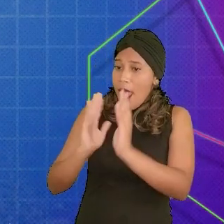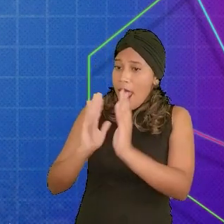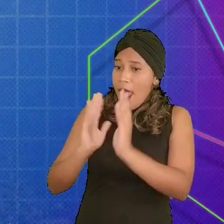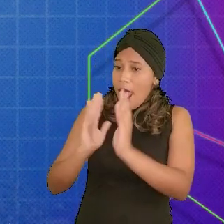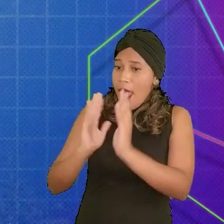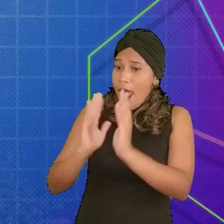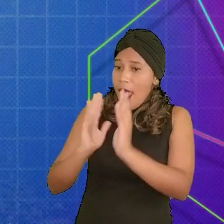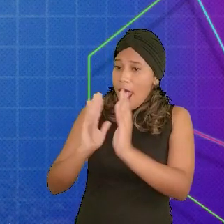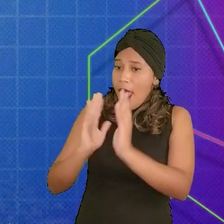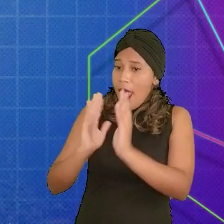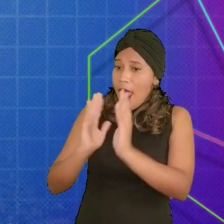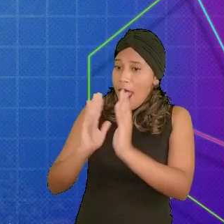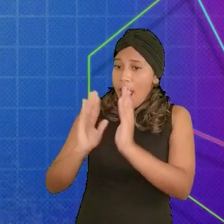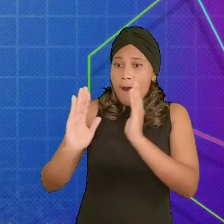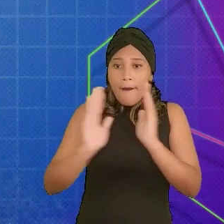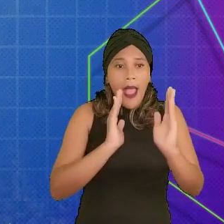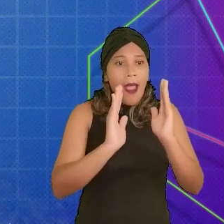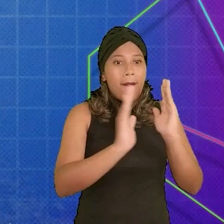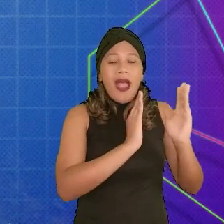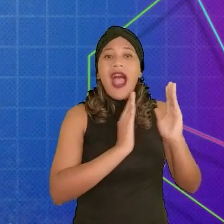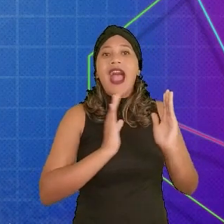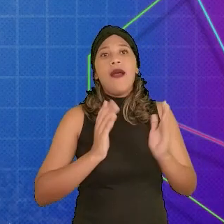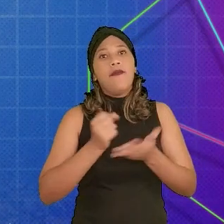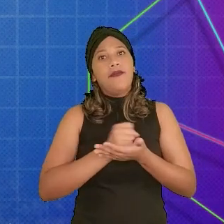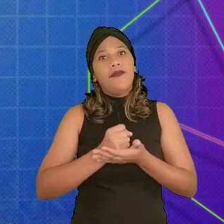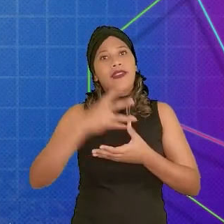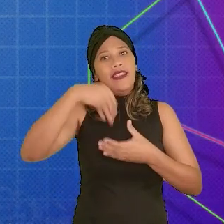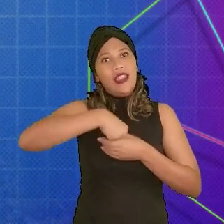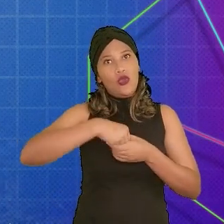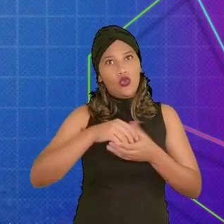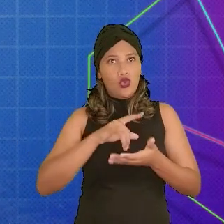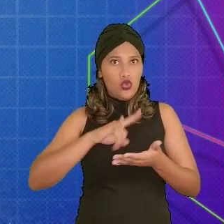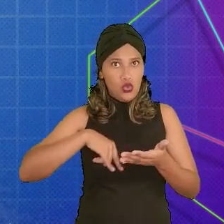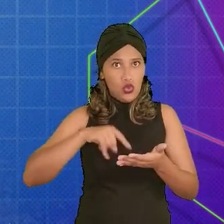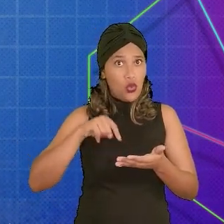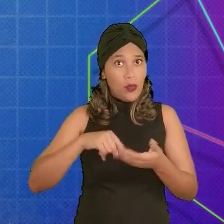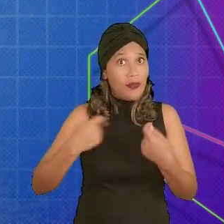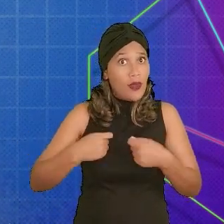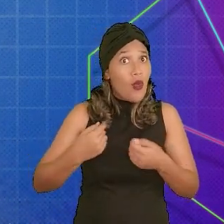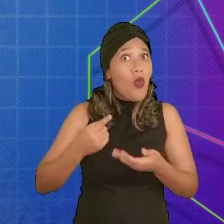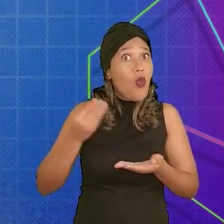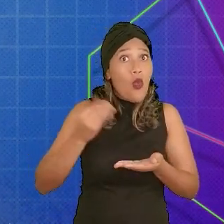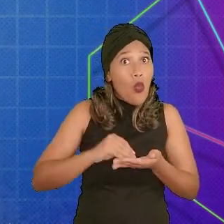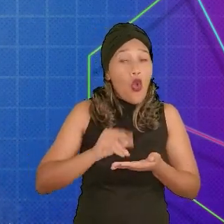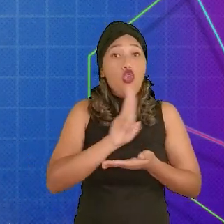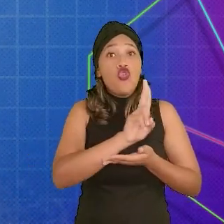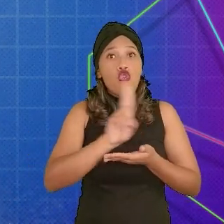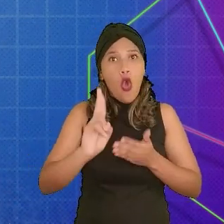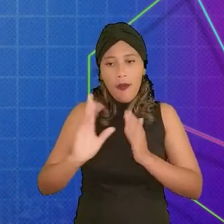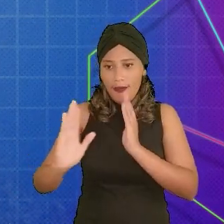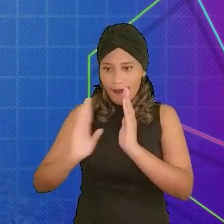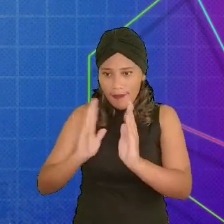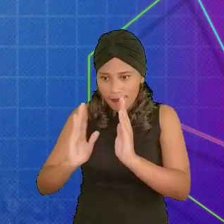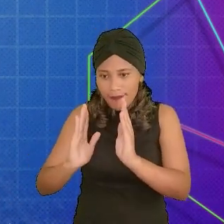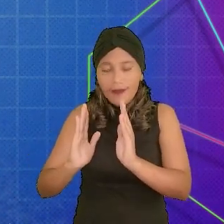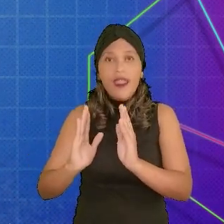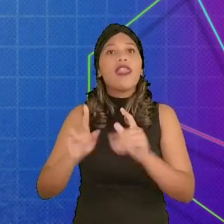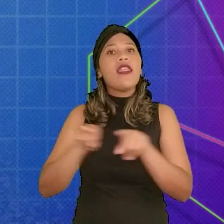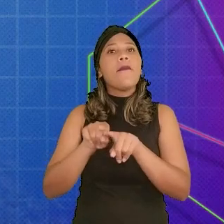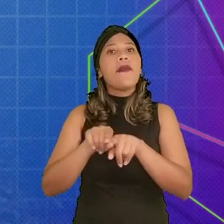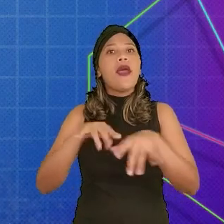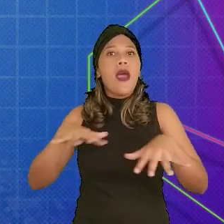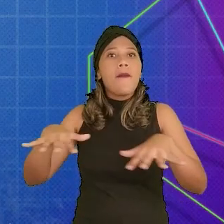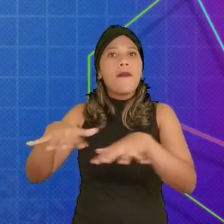Ele é feito para cada level do jogo. Esse documento deve conter os seguintes elementos: nome do nível, ambiente. Nos